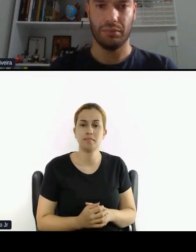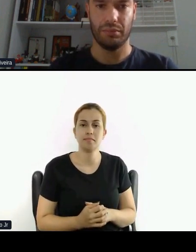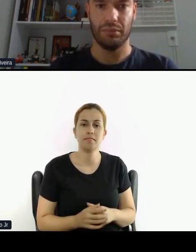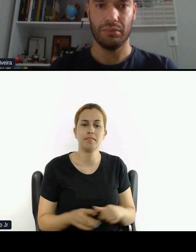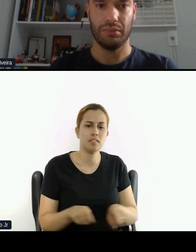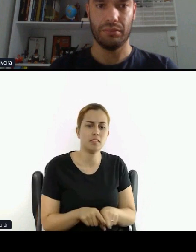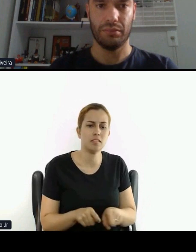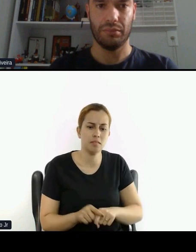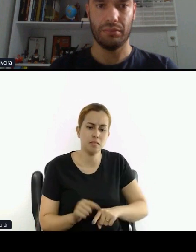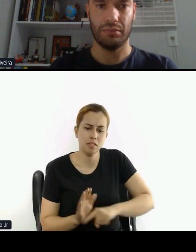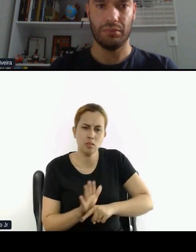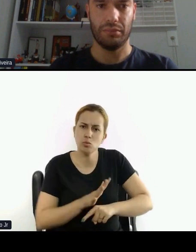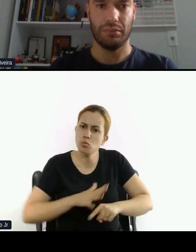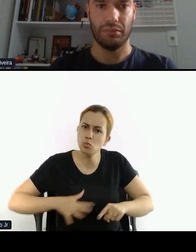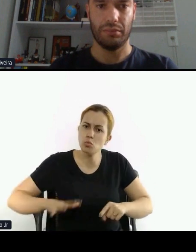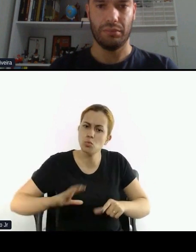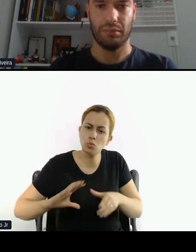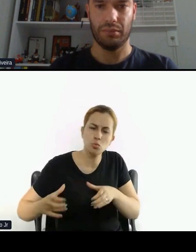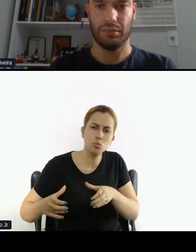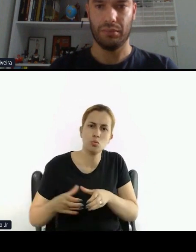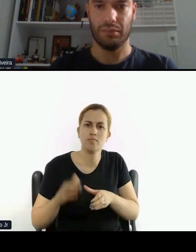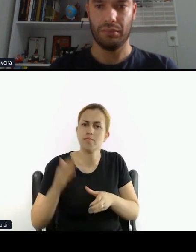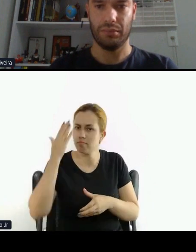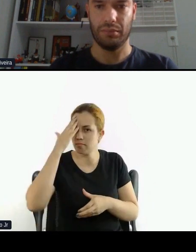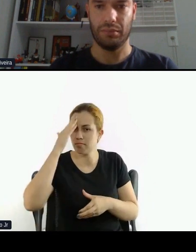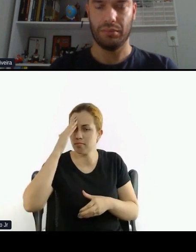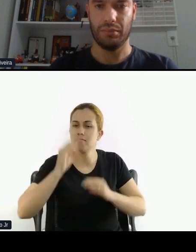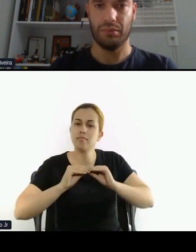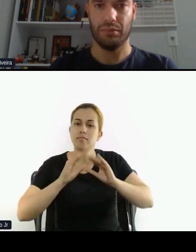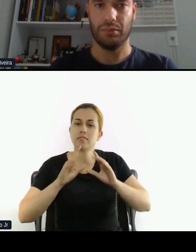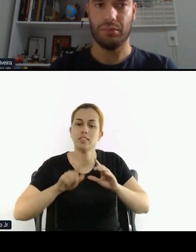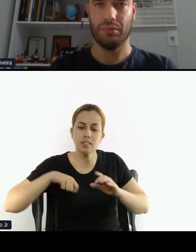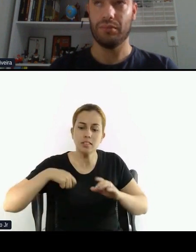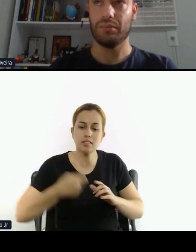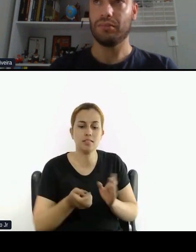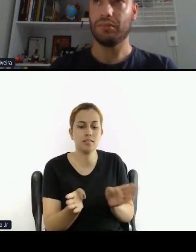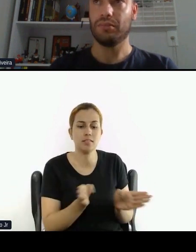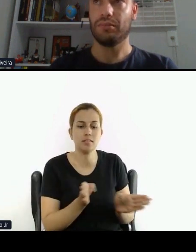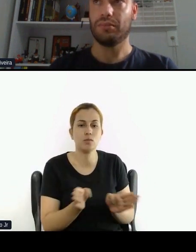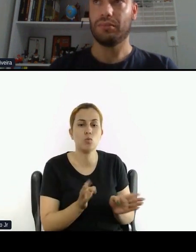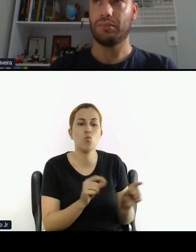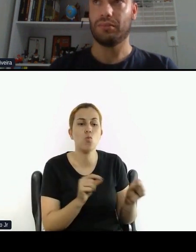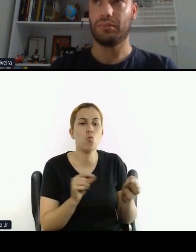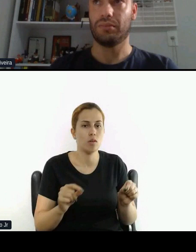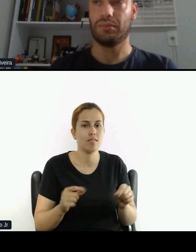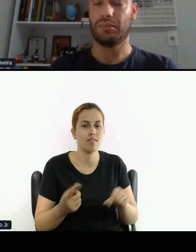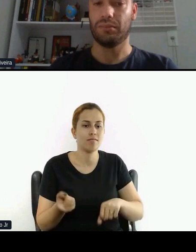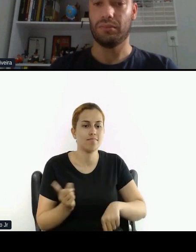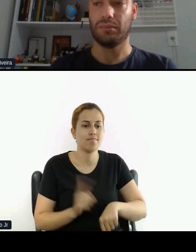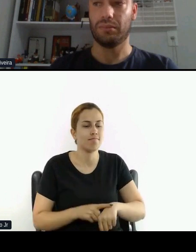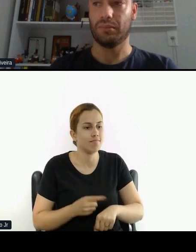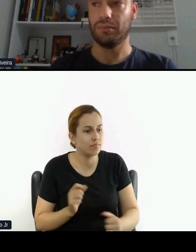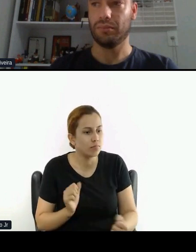condições de todo o grupo entender o que é acessibilidade. Então, não é uma coisa que você faz de uma hora para outra, né?